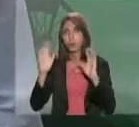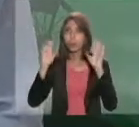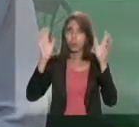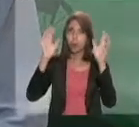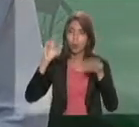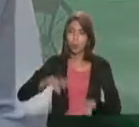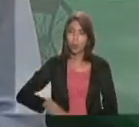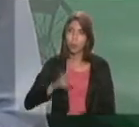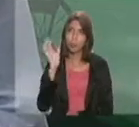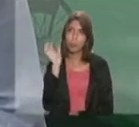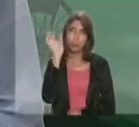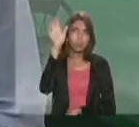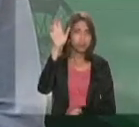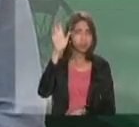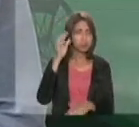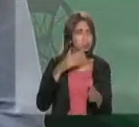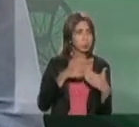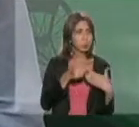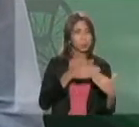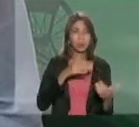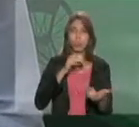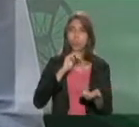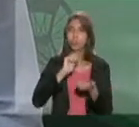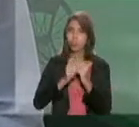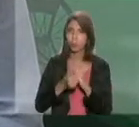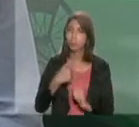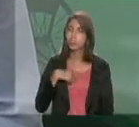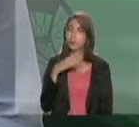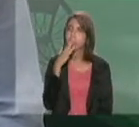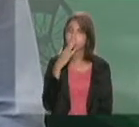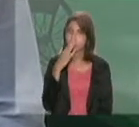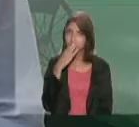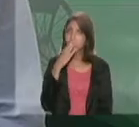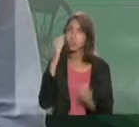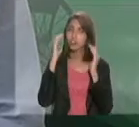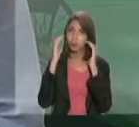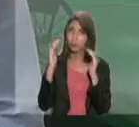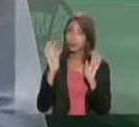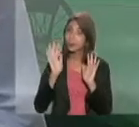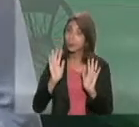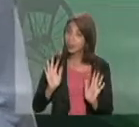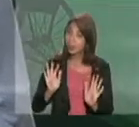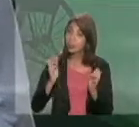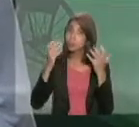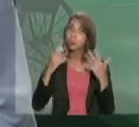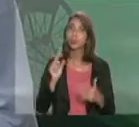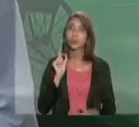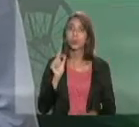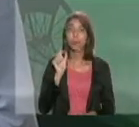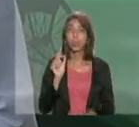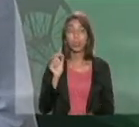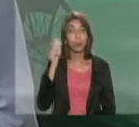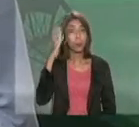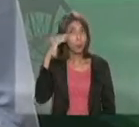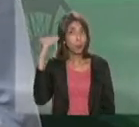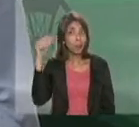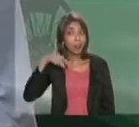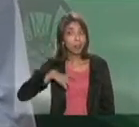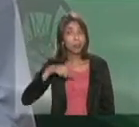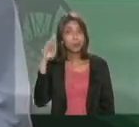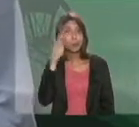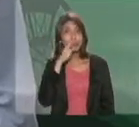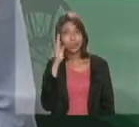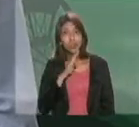existem, vôlei, basquete, qualquer modalidade esportiva tem o meu apreço, tem o meu respeito. Só que eu quero dizer o seguinte, aquilo que é popular,